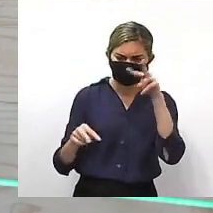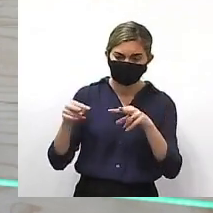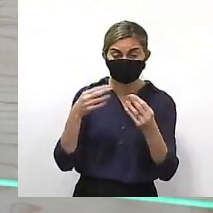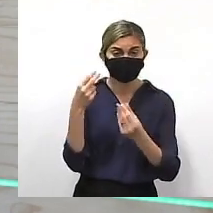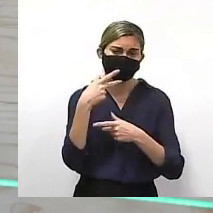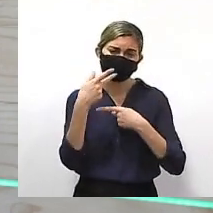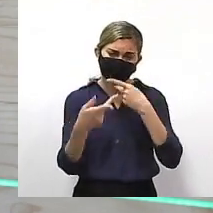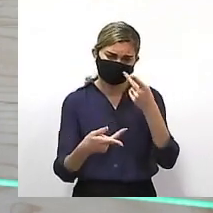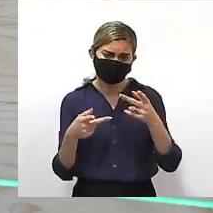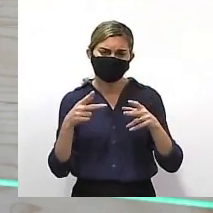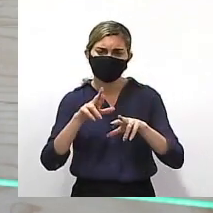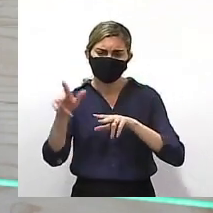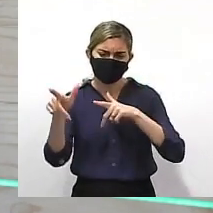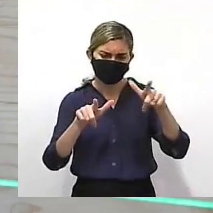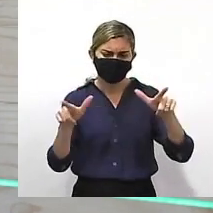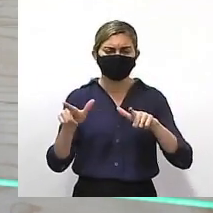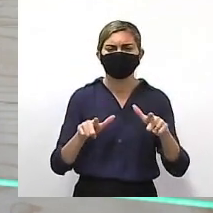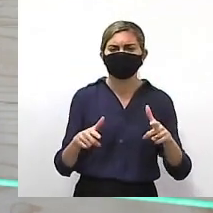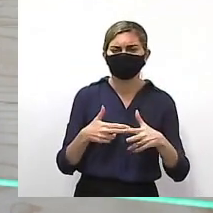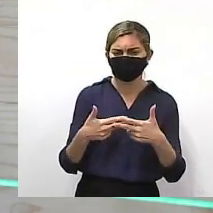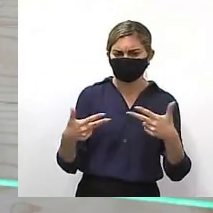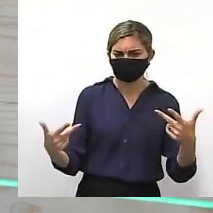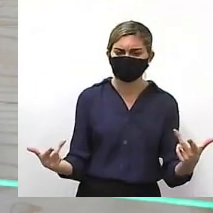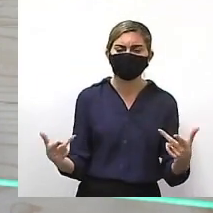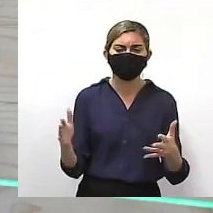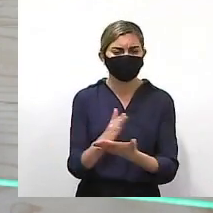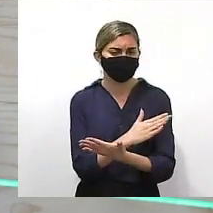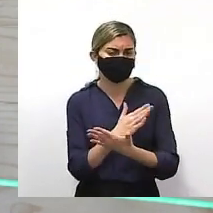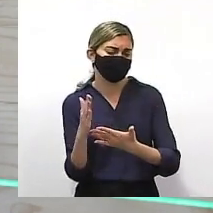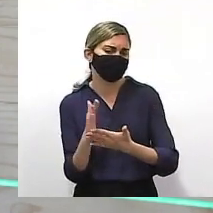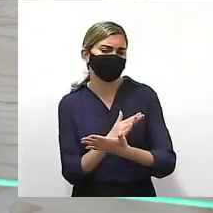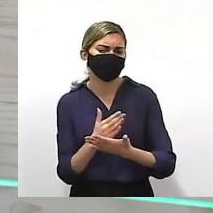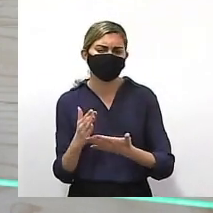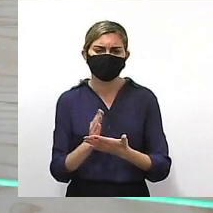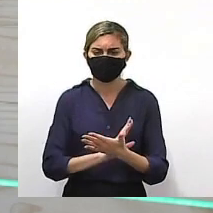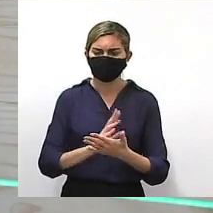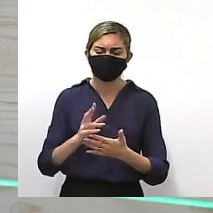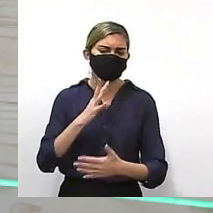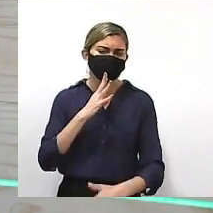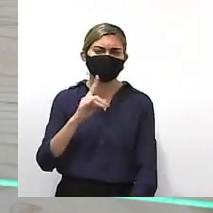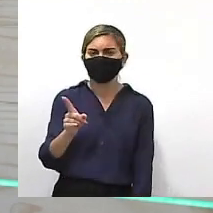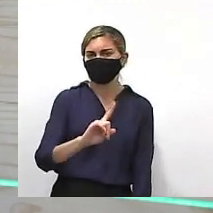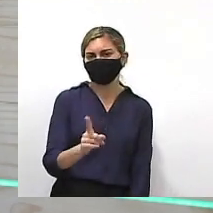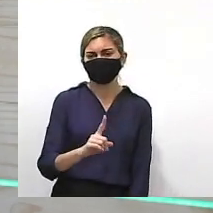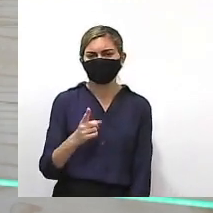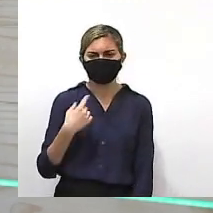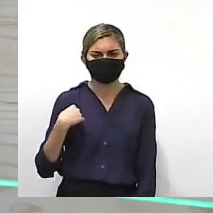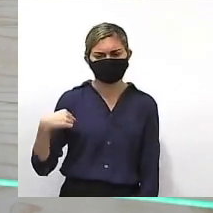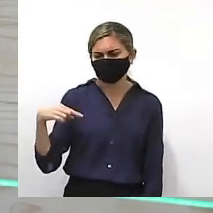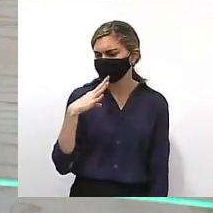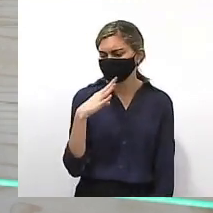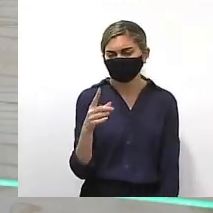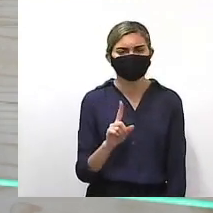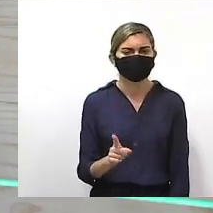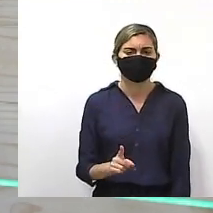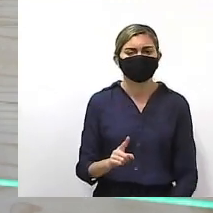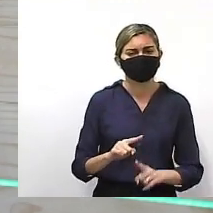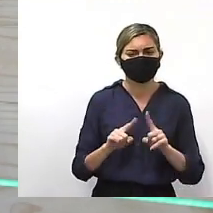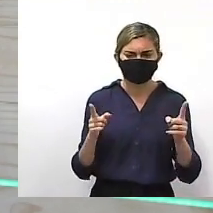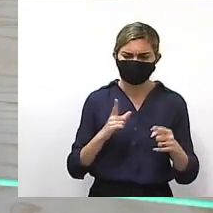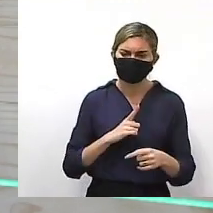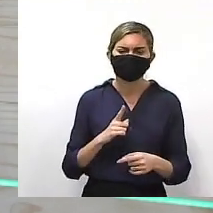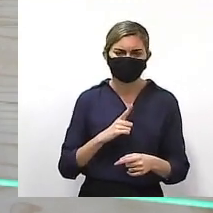disse, falam sobre outras realidades que talvez sejam desconhecidas para a gente. Mas nós